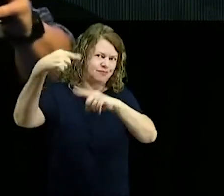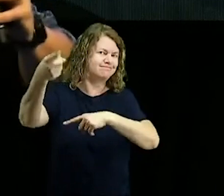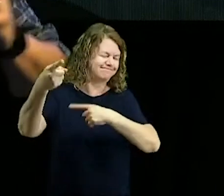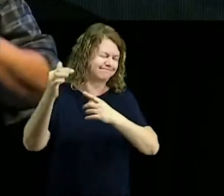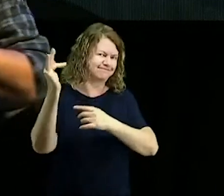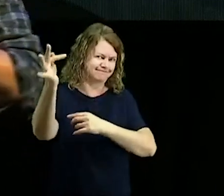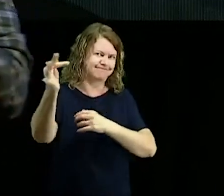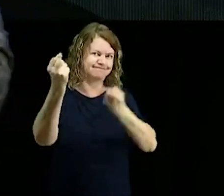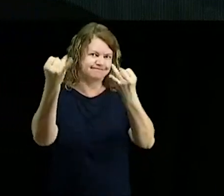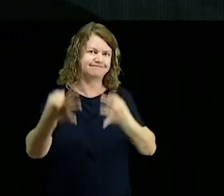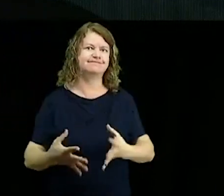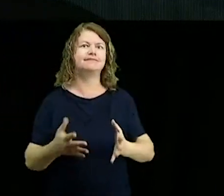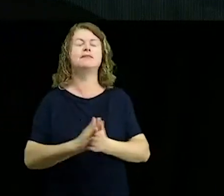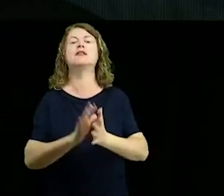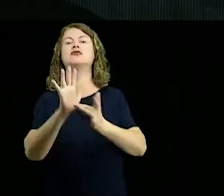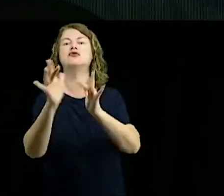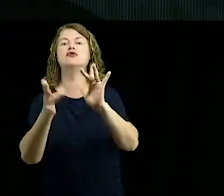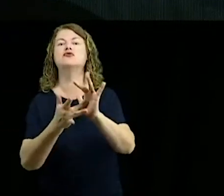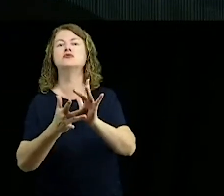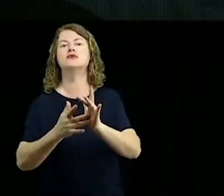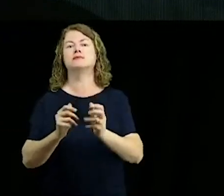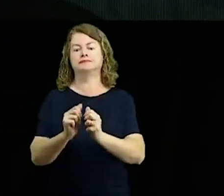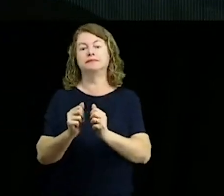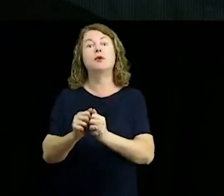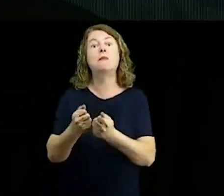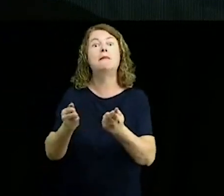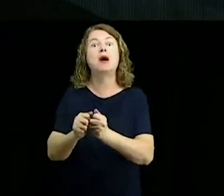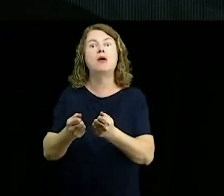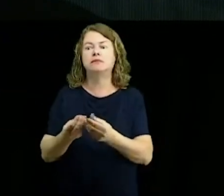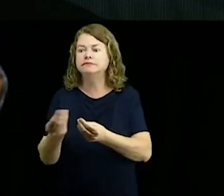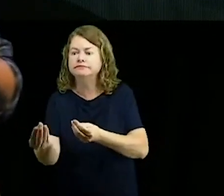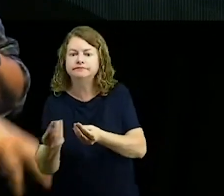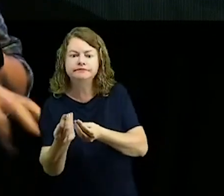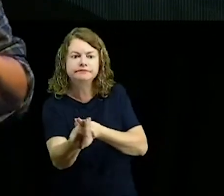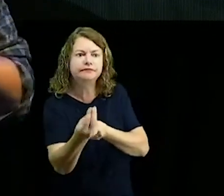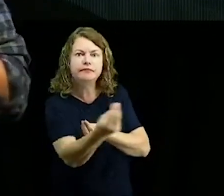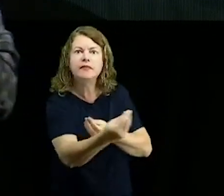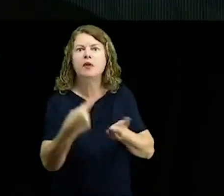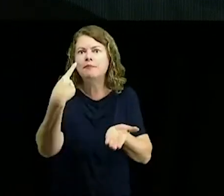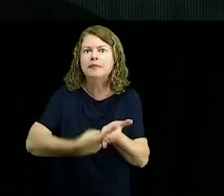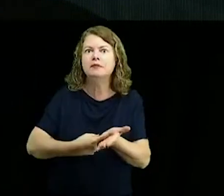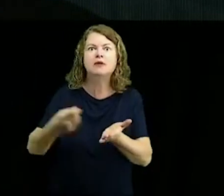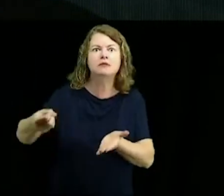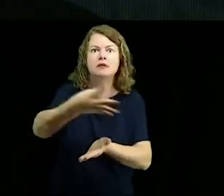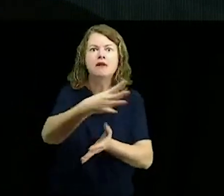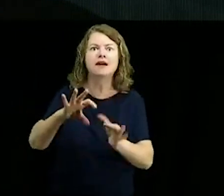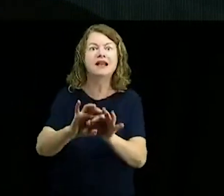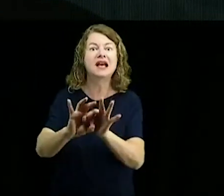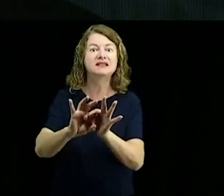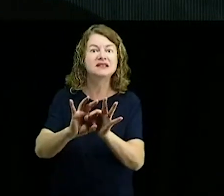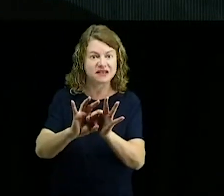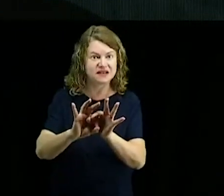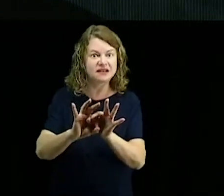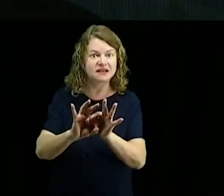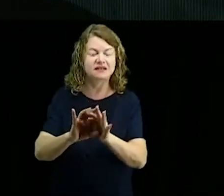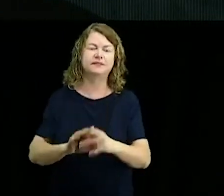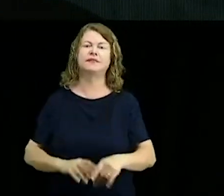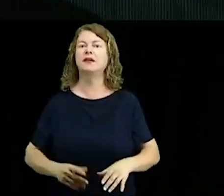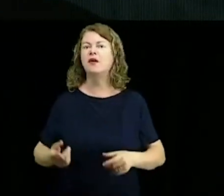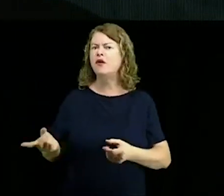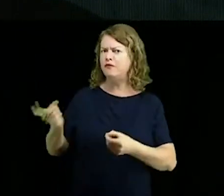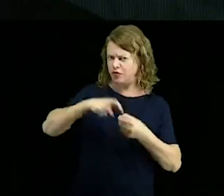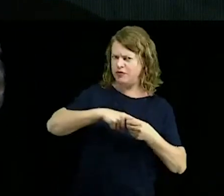Jesus, ele parte o pão, ele dá o cálice e diz: isso é o pacto da nova aliança. Então aqui, esses profetas de Azera,